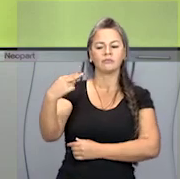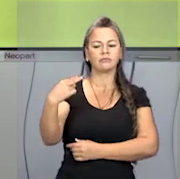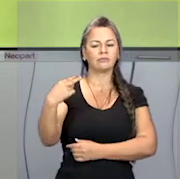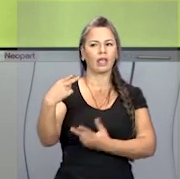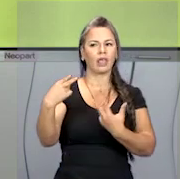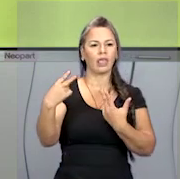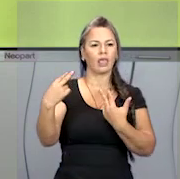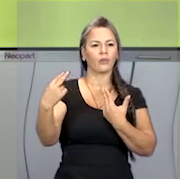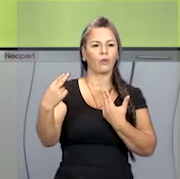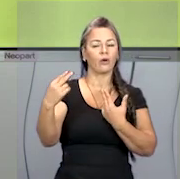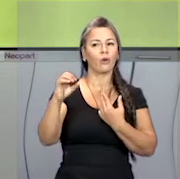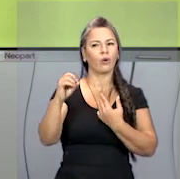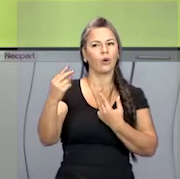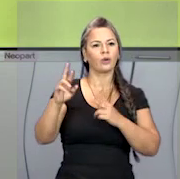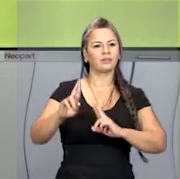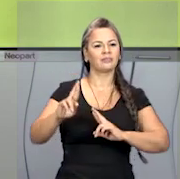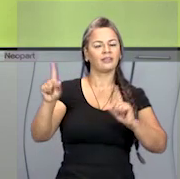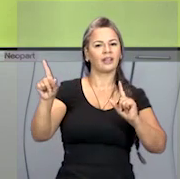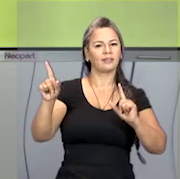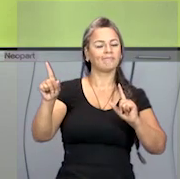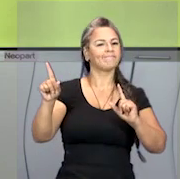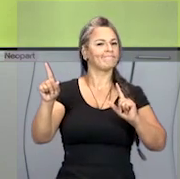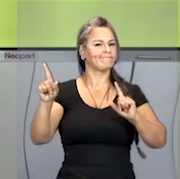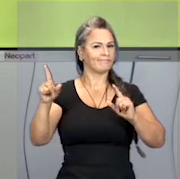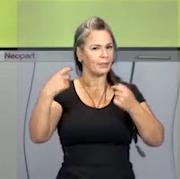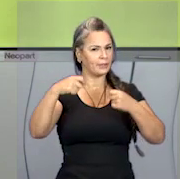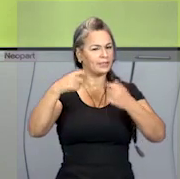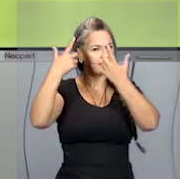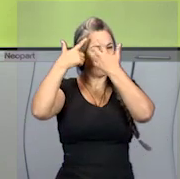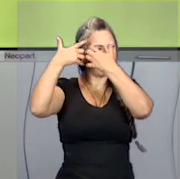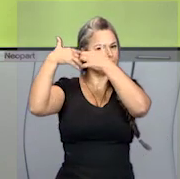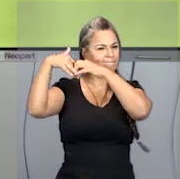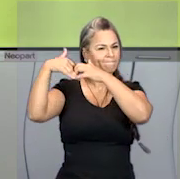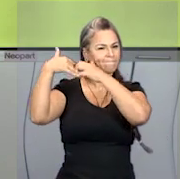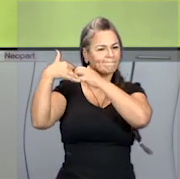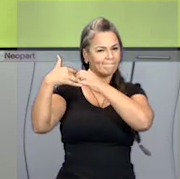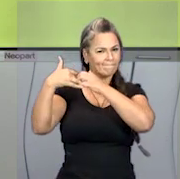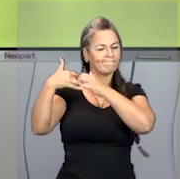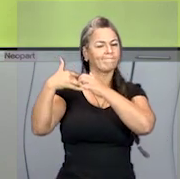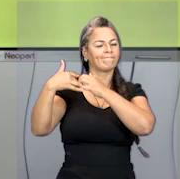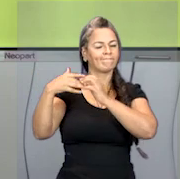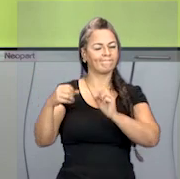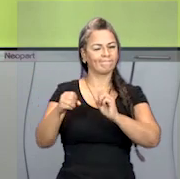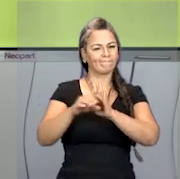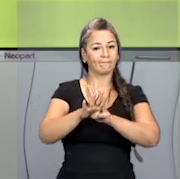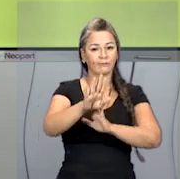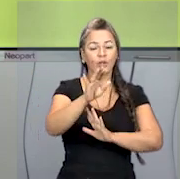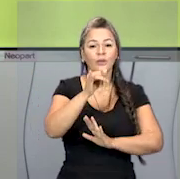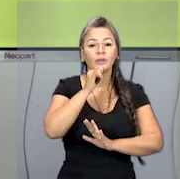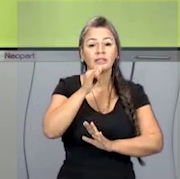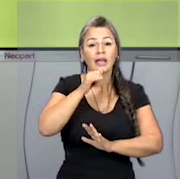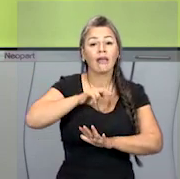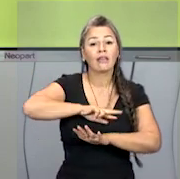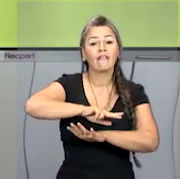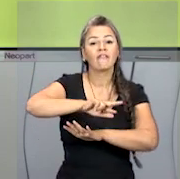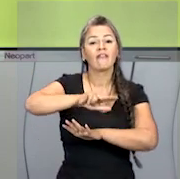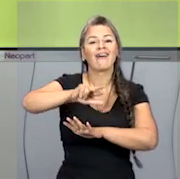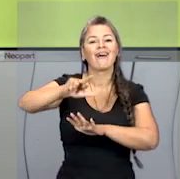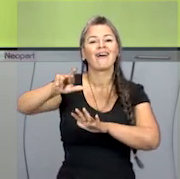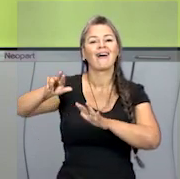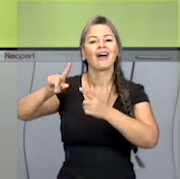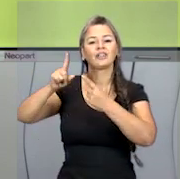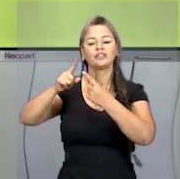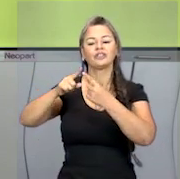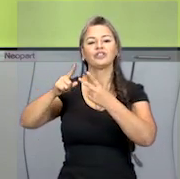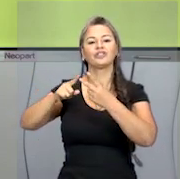Então, há vários tipos de criminosos. E para ilustrar isso, eu também, como eu falei da lei das terras,